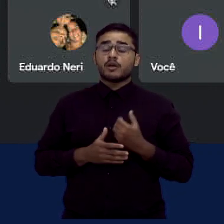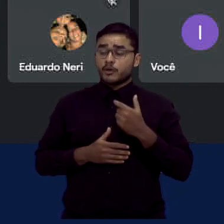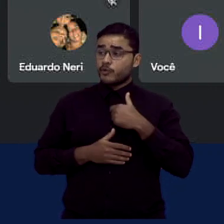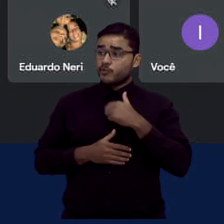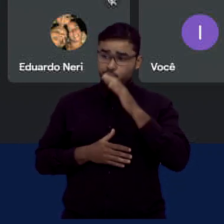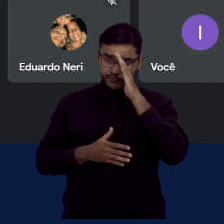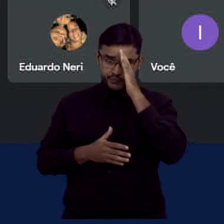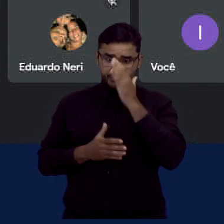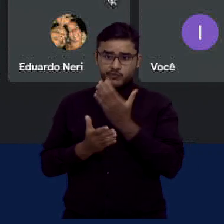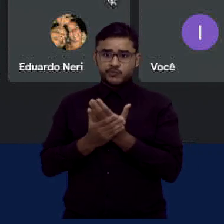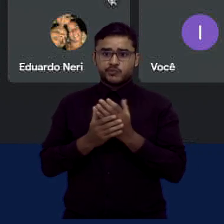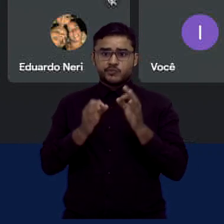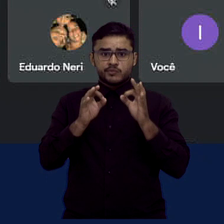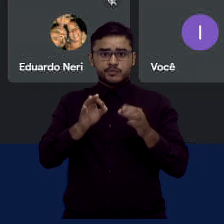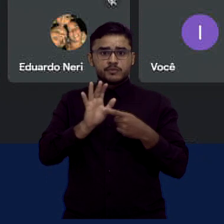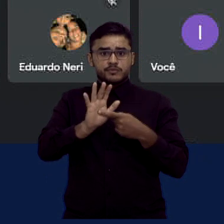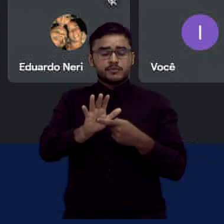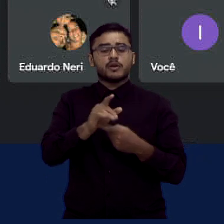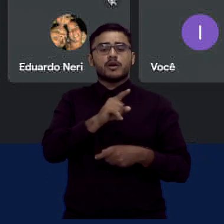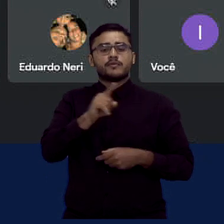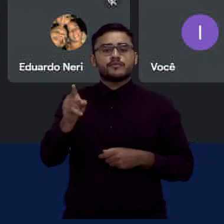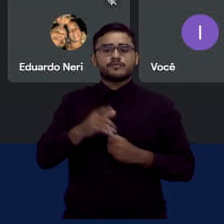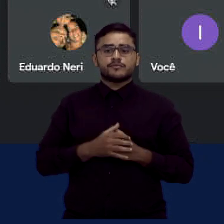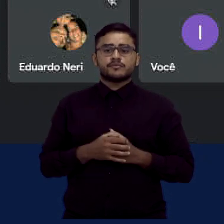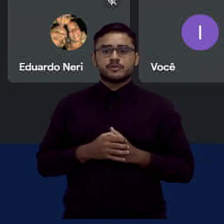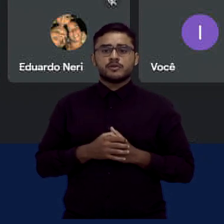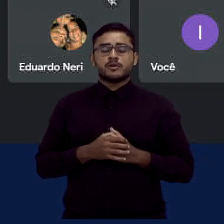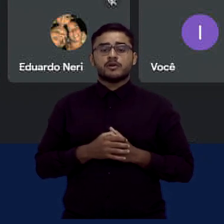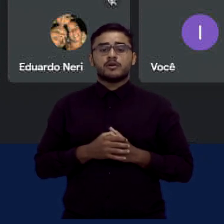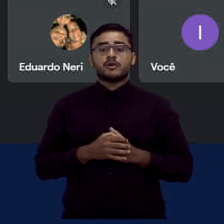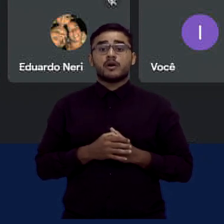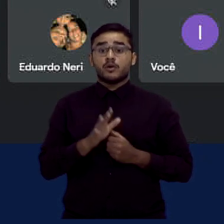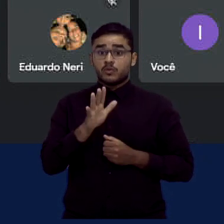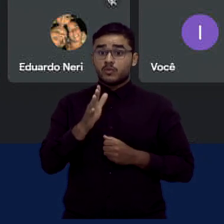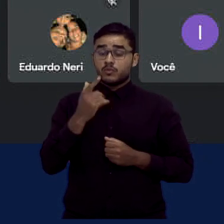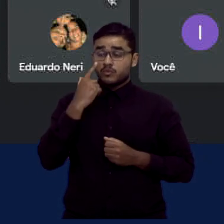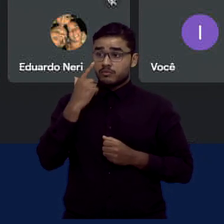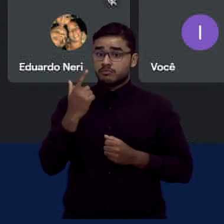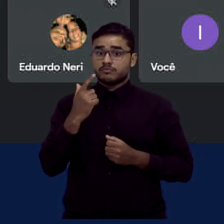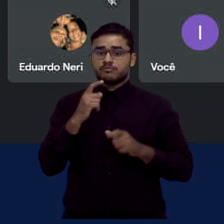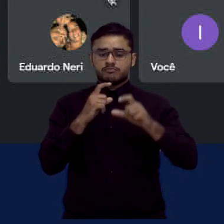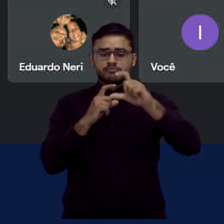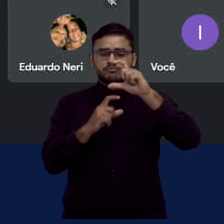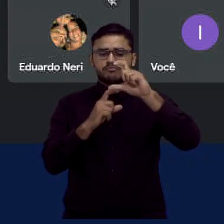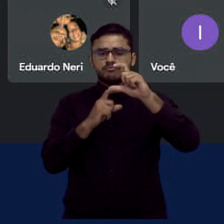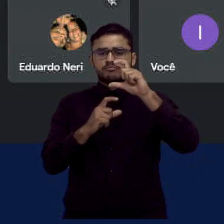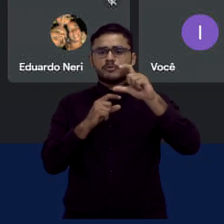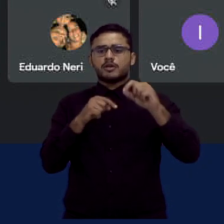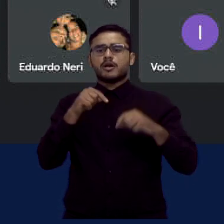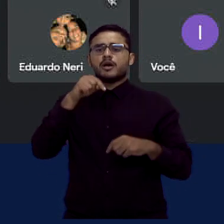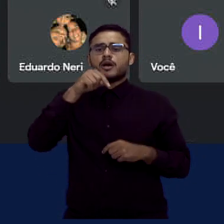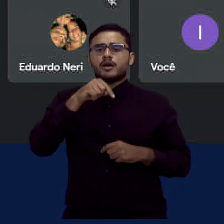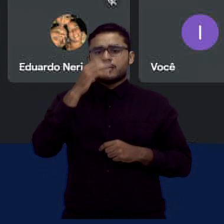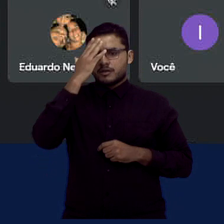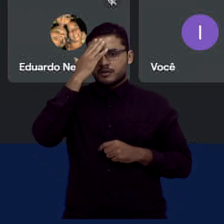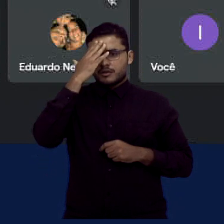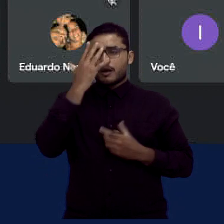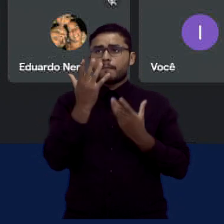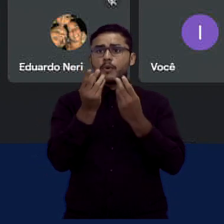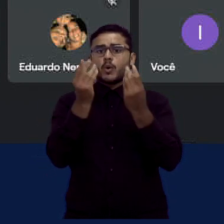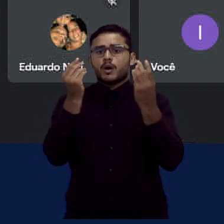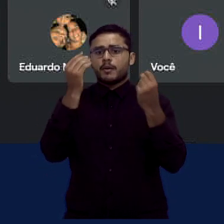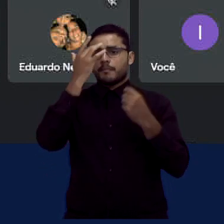muito nessa teoria que eu vou levantar. Os quadrinhos, eles são talvez a mais popular linguagem que